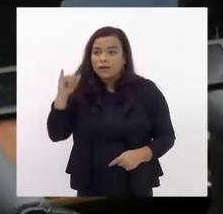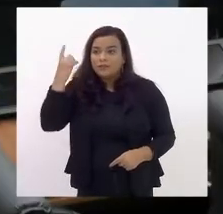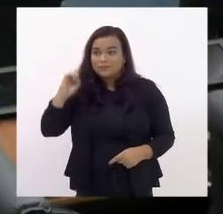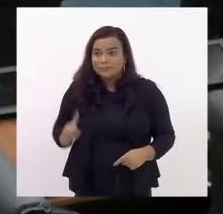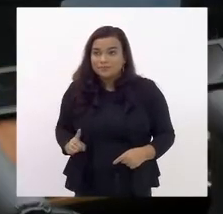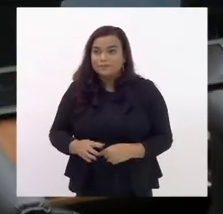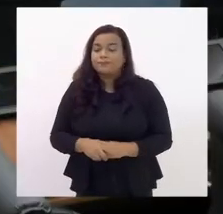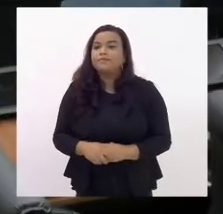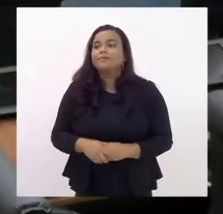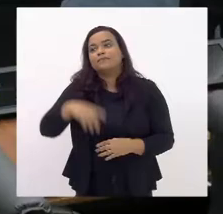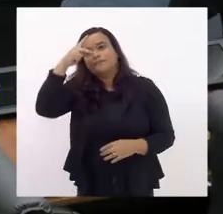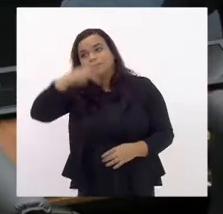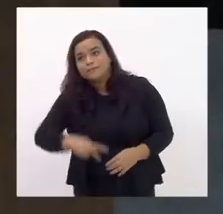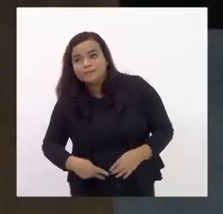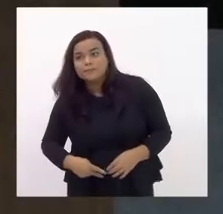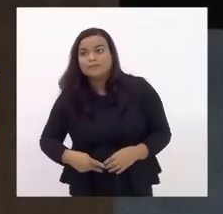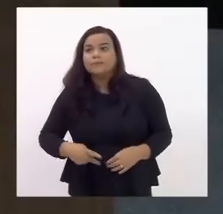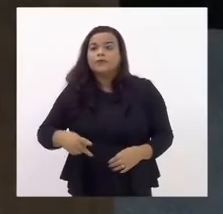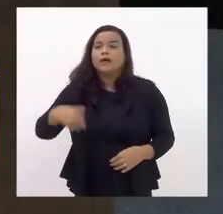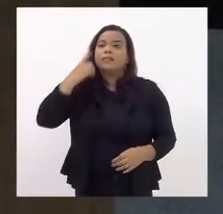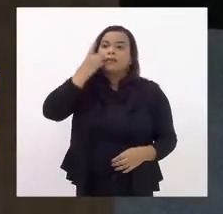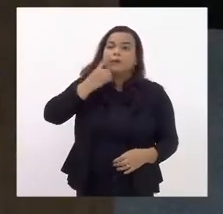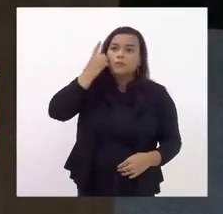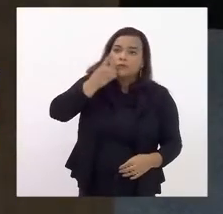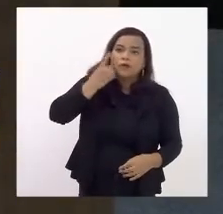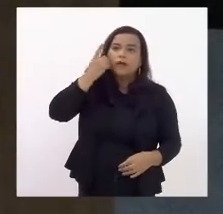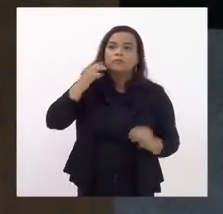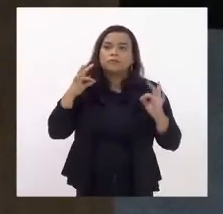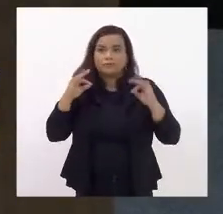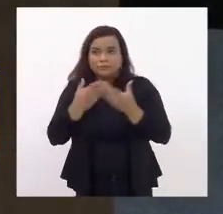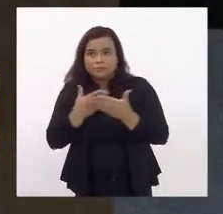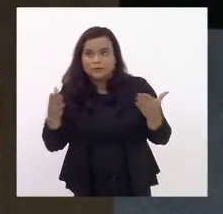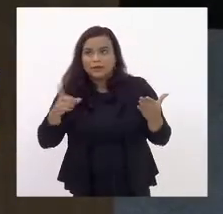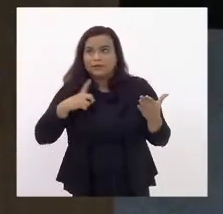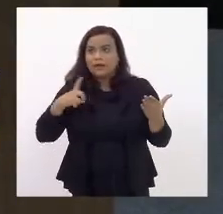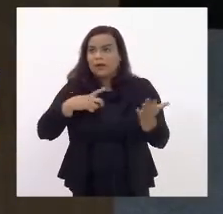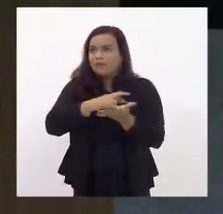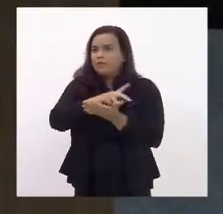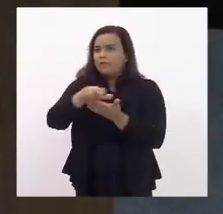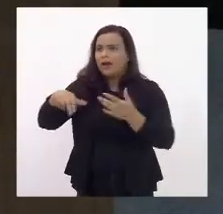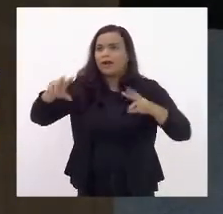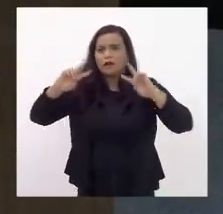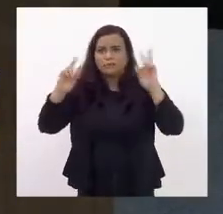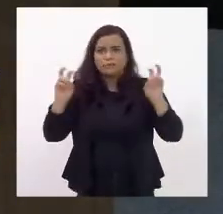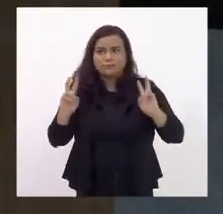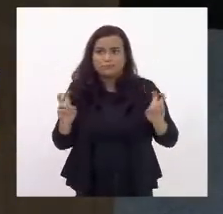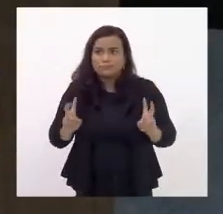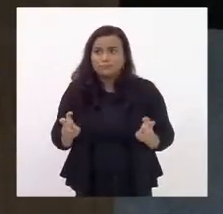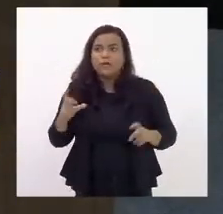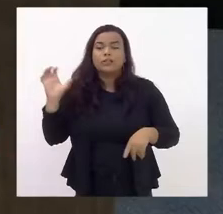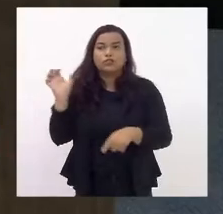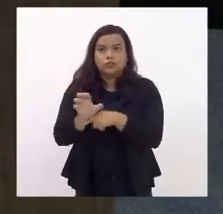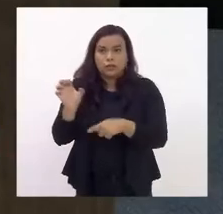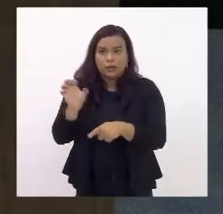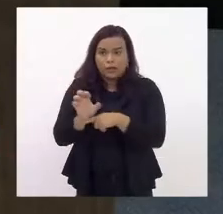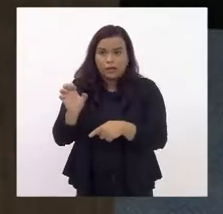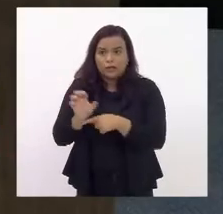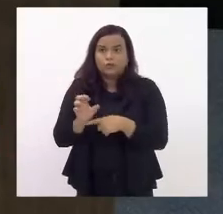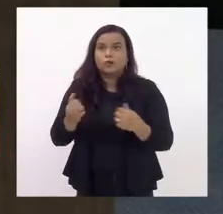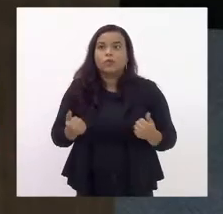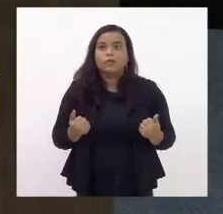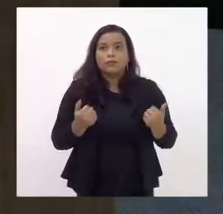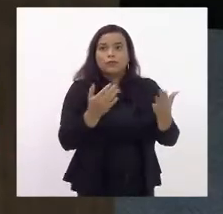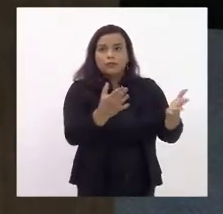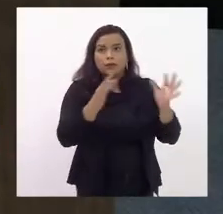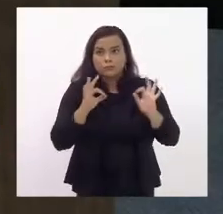Presidente, deputados e deputadas, há diversas questões, né, no nosso Estado para a